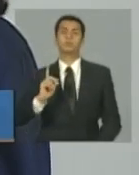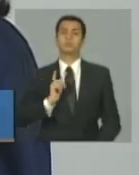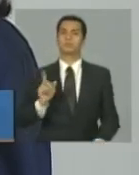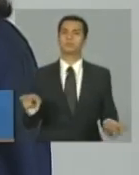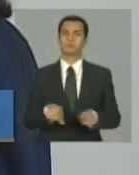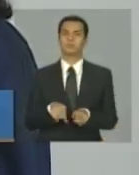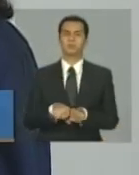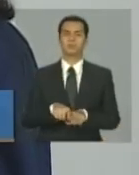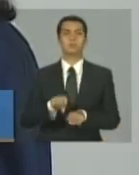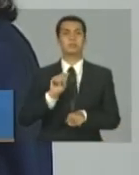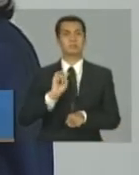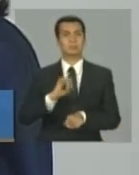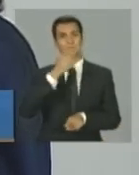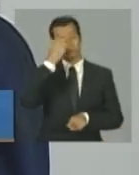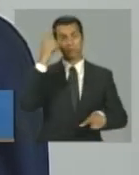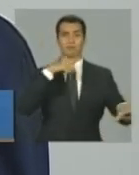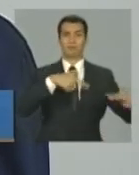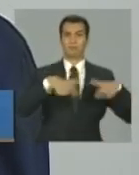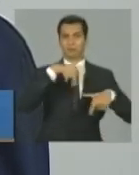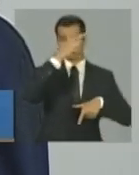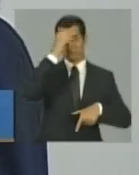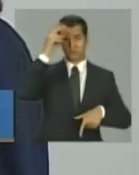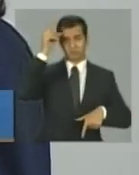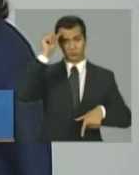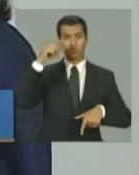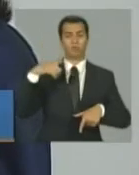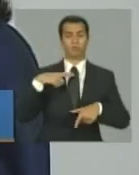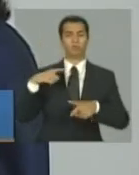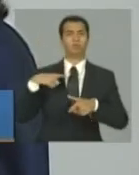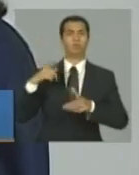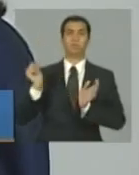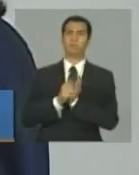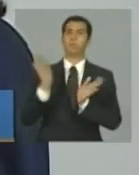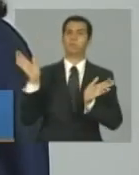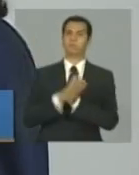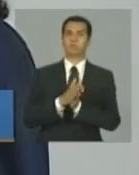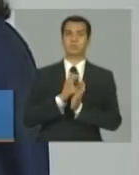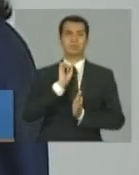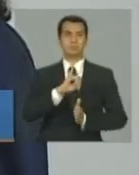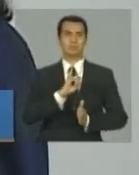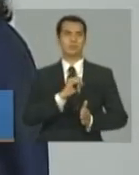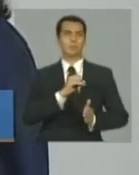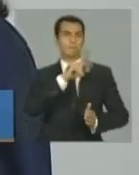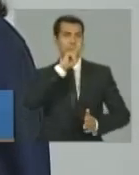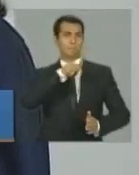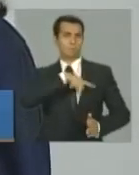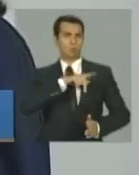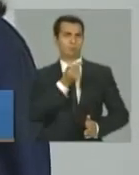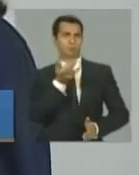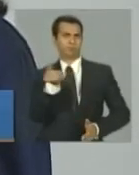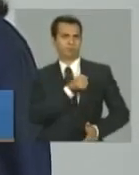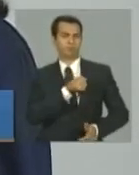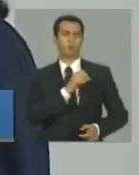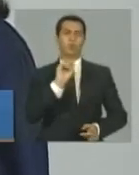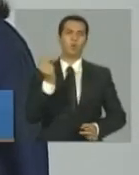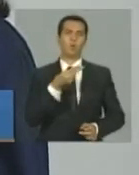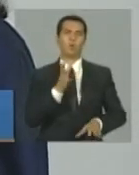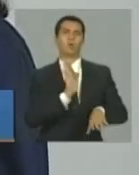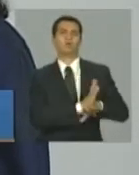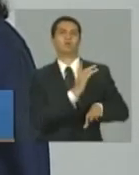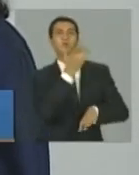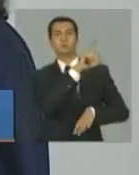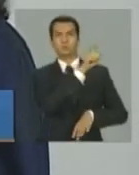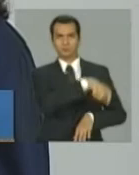multa para agente público que obter que era se é favorecer terceiros para que recebem devidamente programa Bolsa